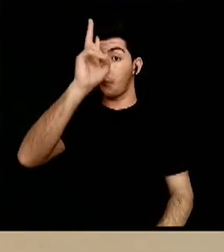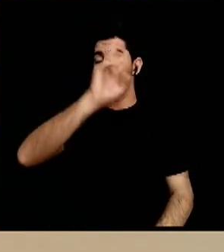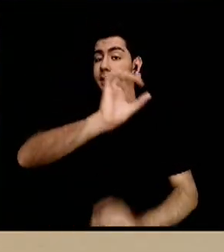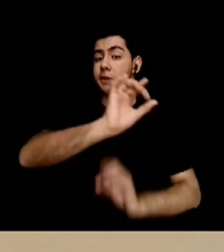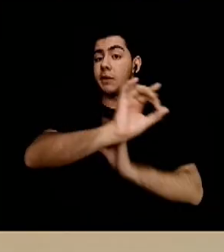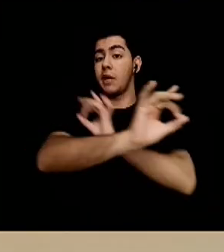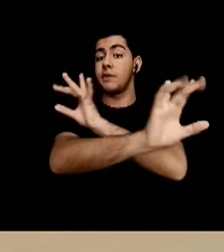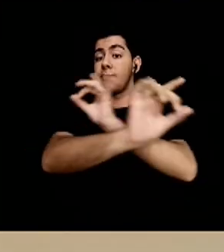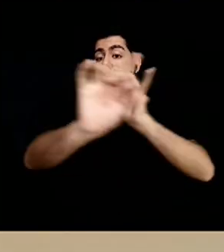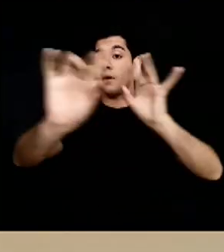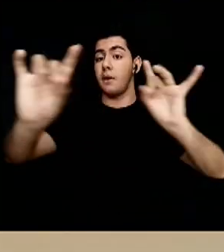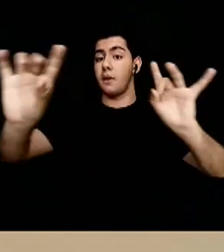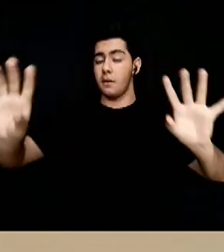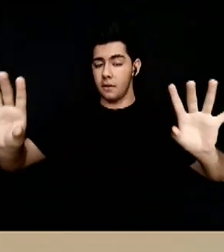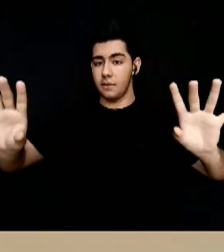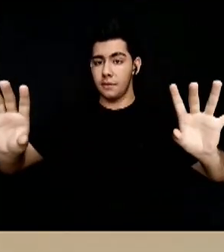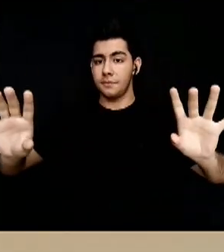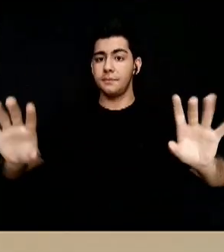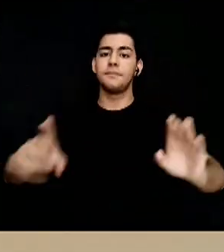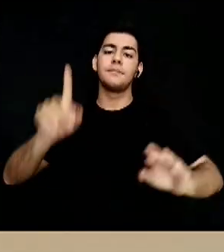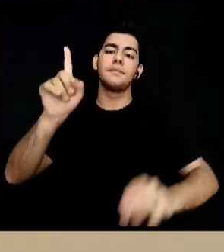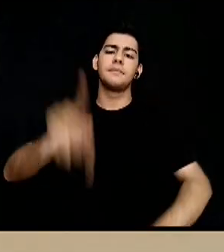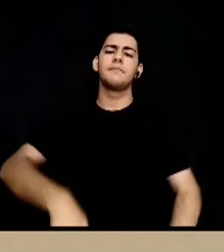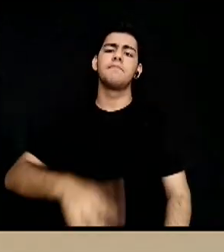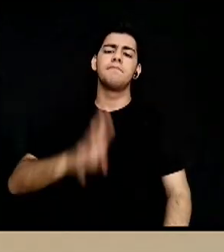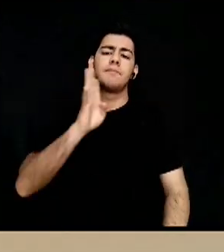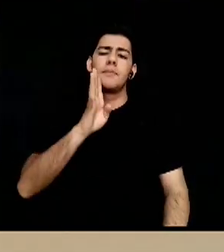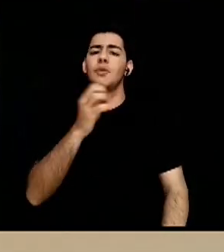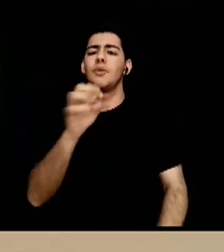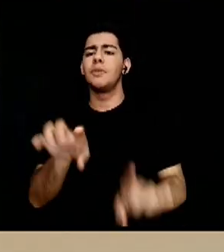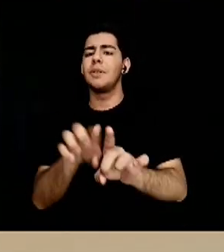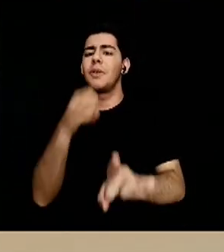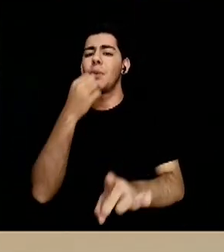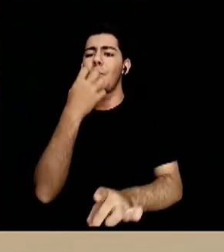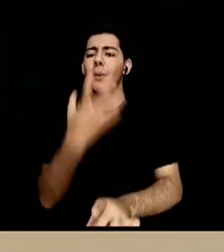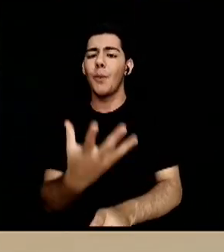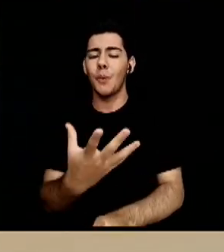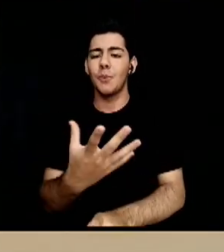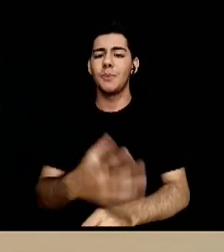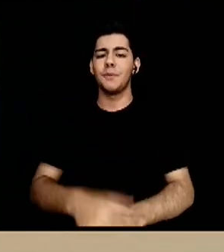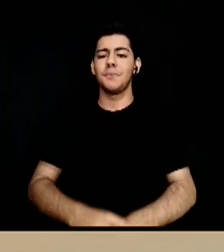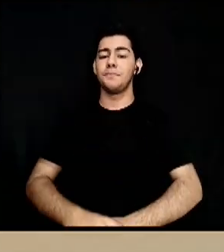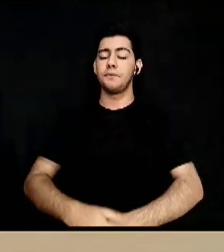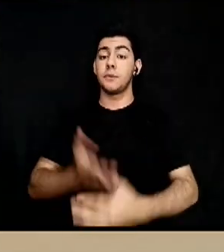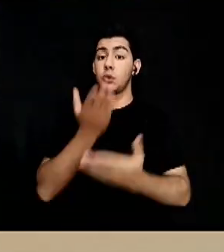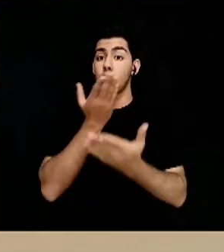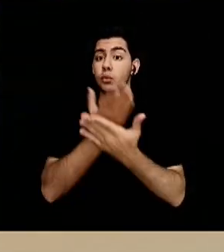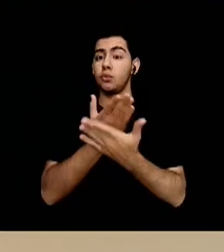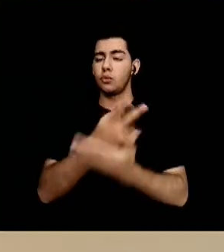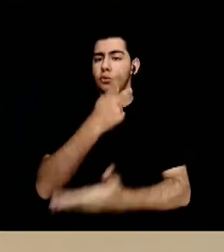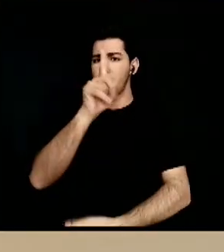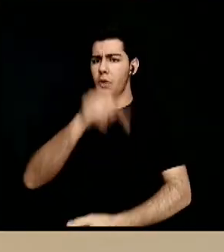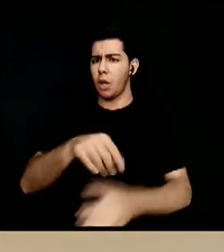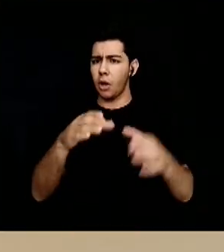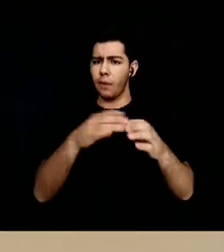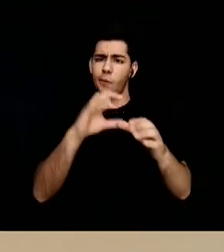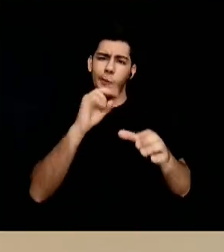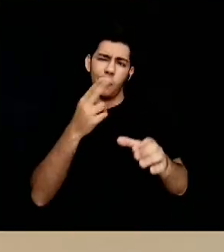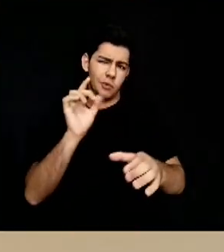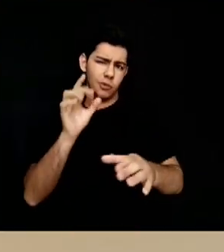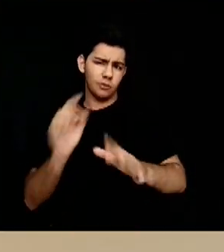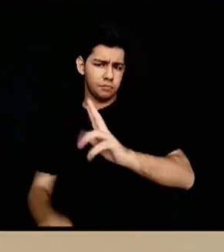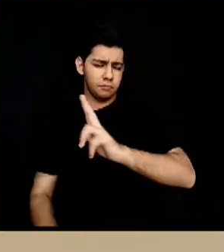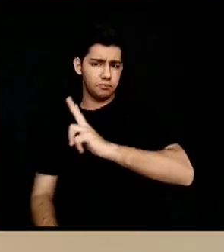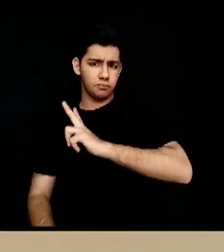E isso é bem enriquecedor. Suas aulas são em grupos ou tem individual também? Só em